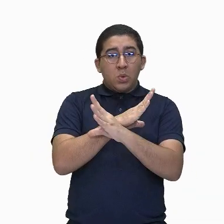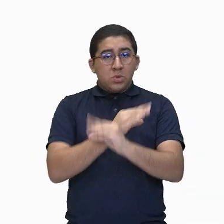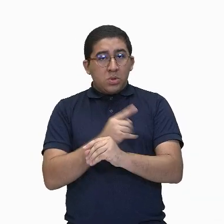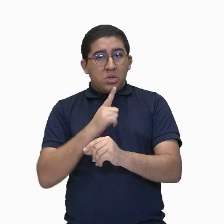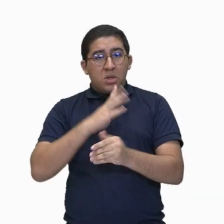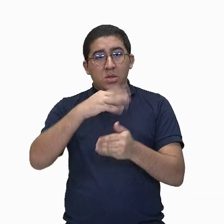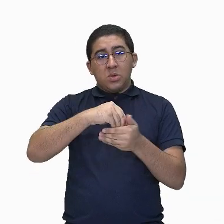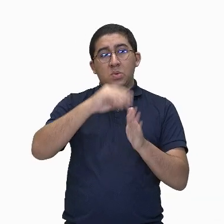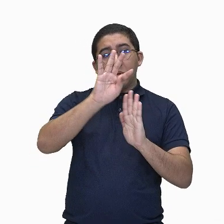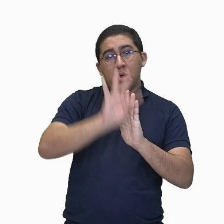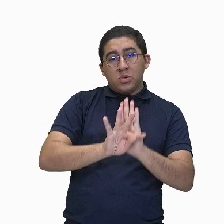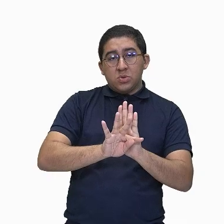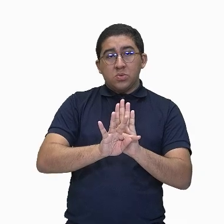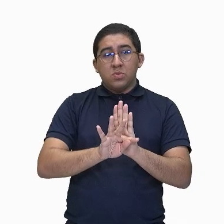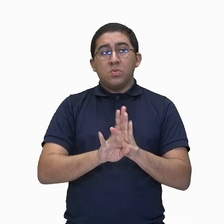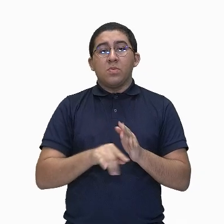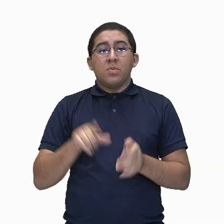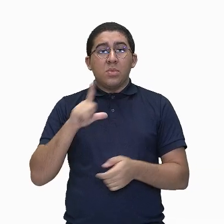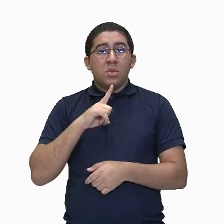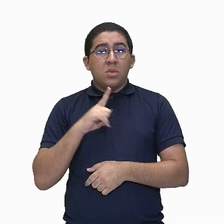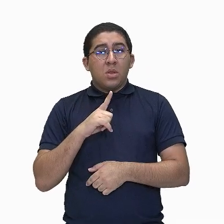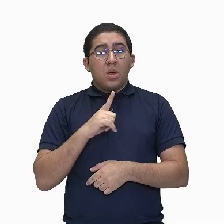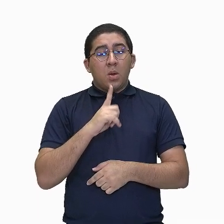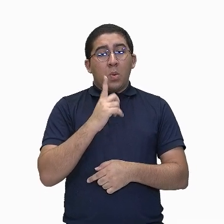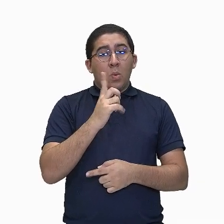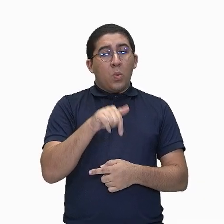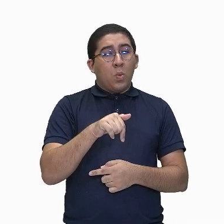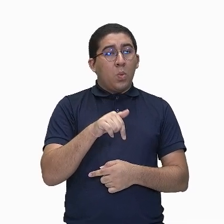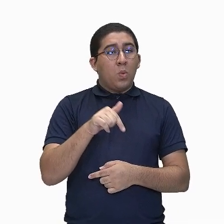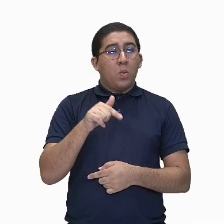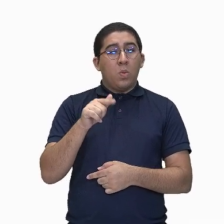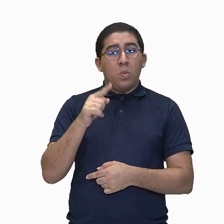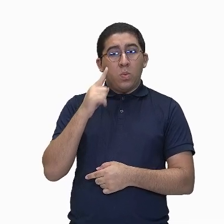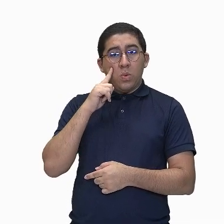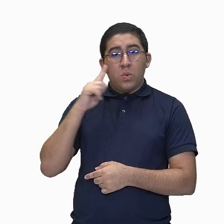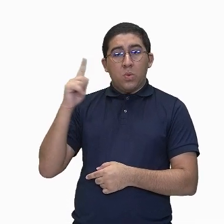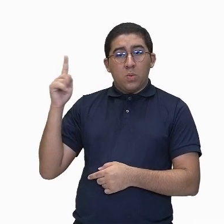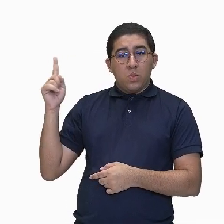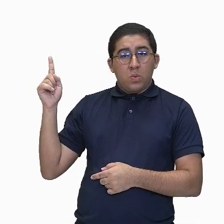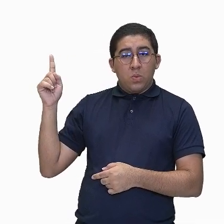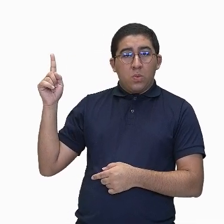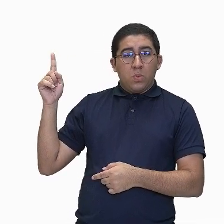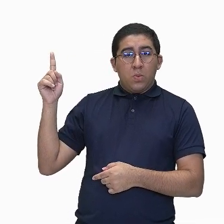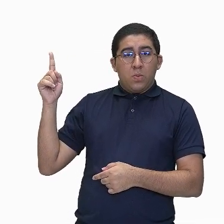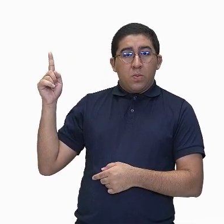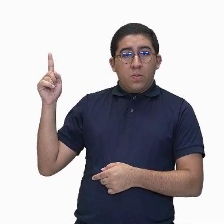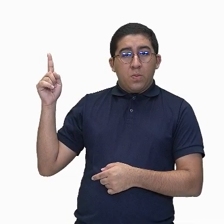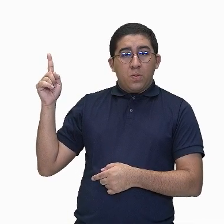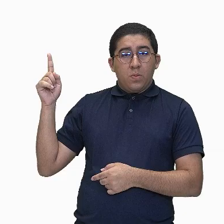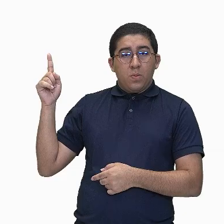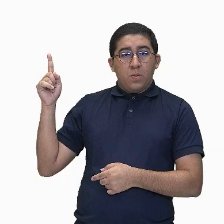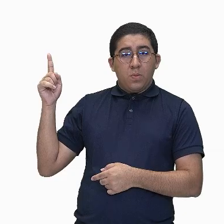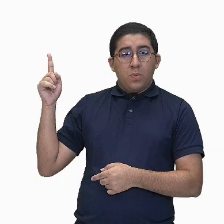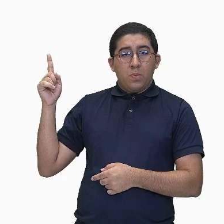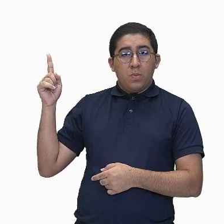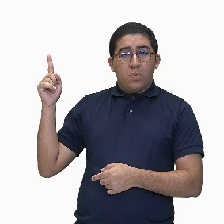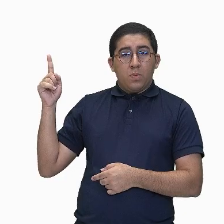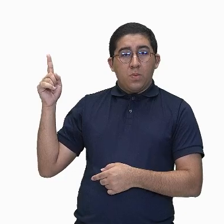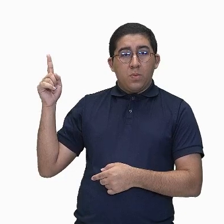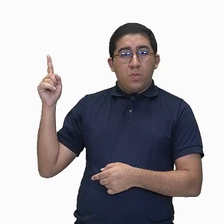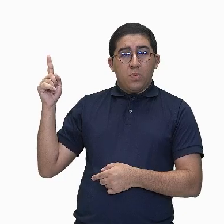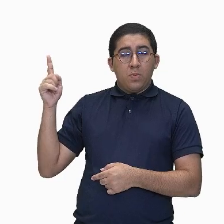texto. O porquê junto, né? O porquê junto, presta bastante atenção. O que, ou pois, antes do